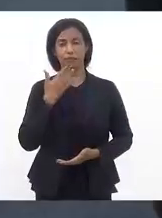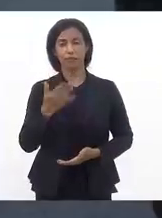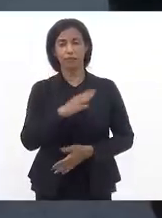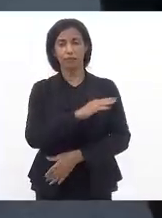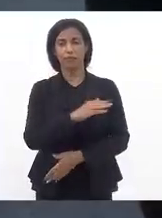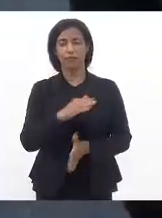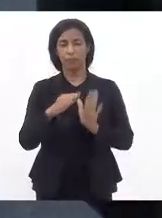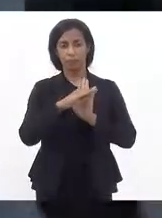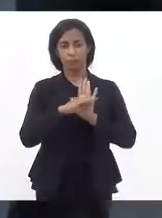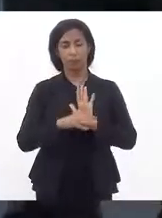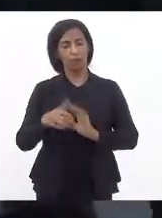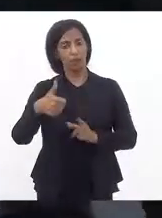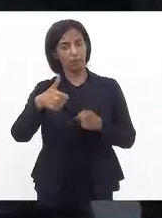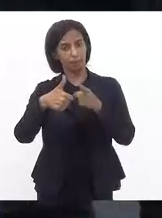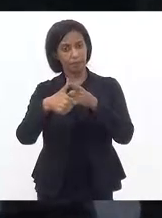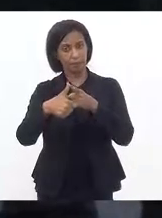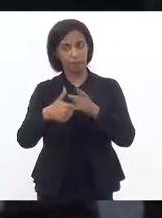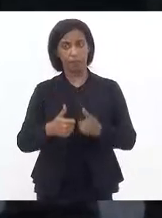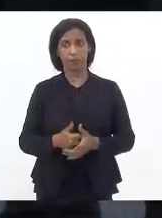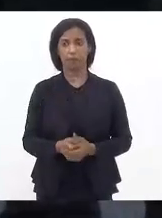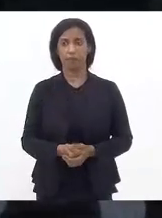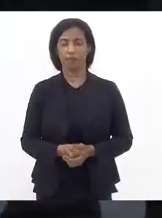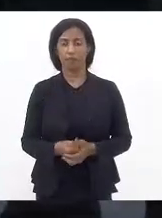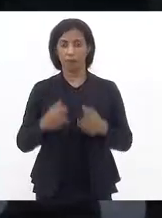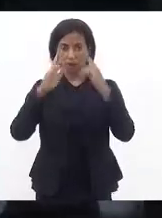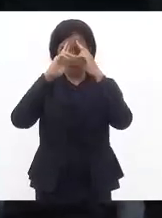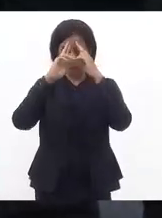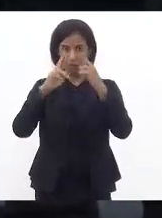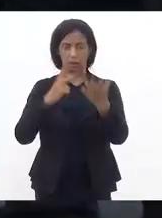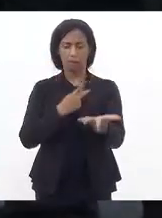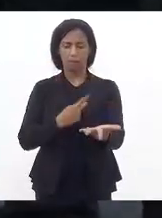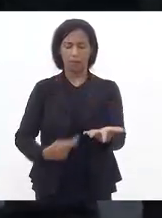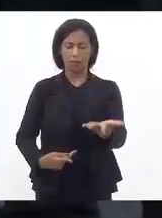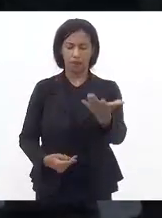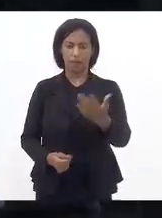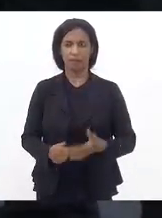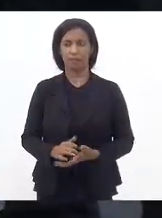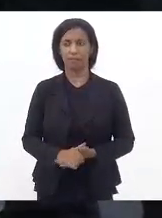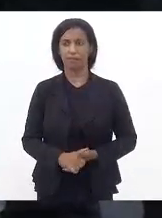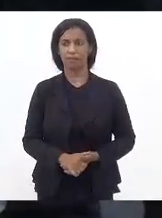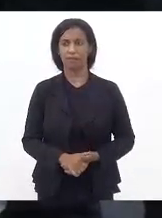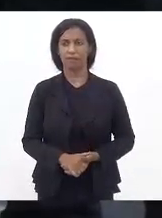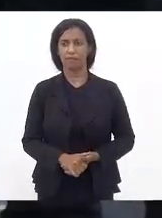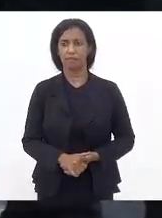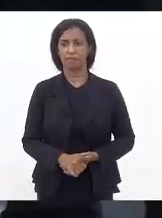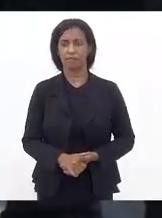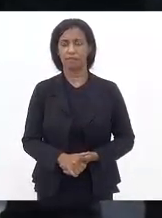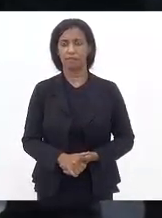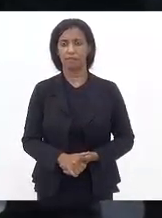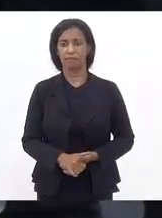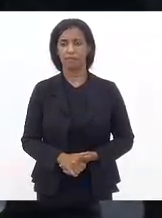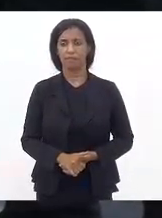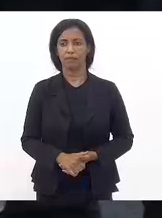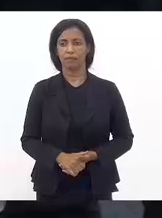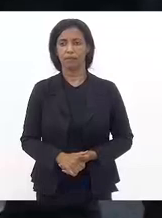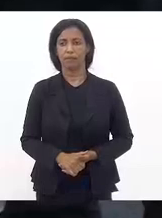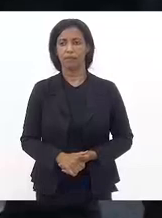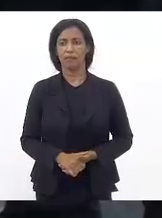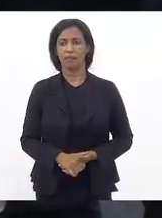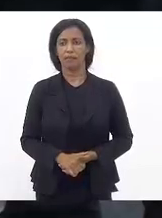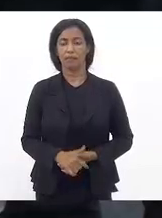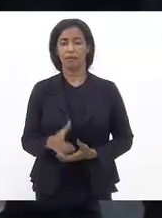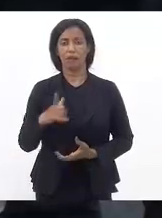pela ordem primeiro para a gente respeitar a presidência né respeitar a presidência